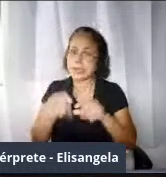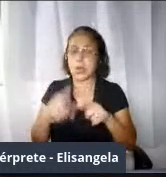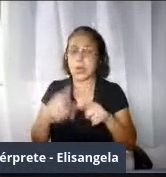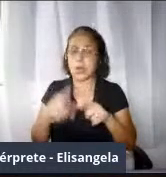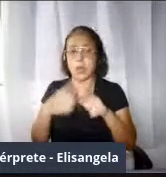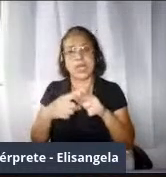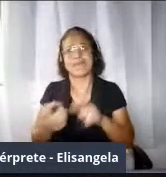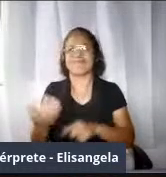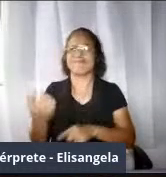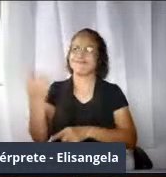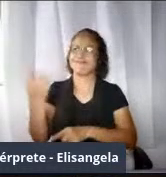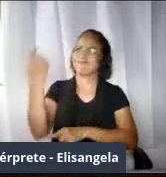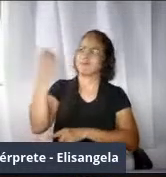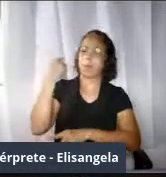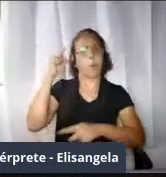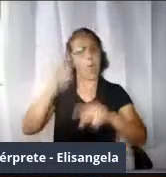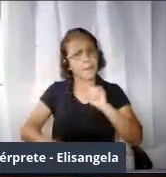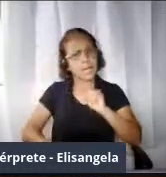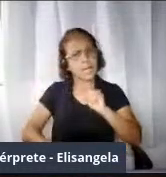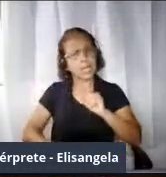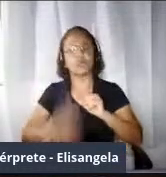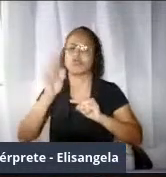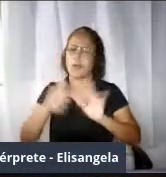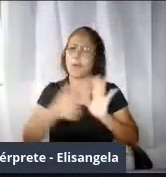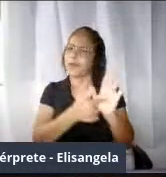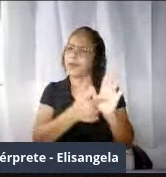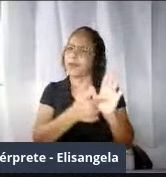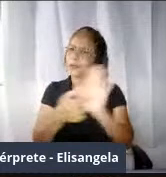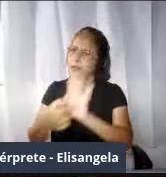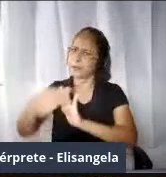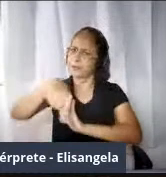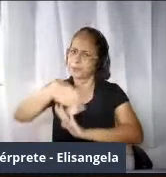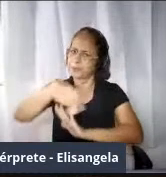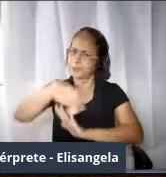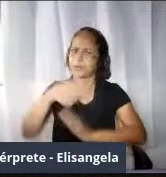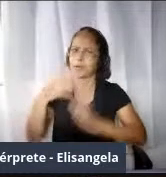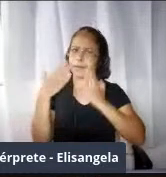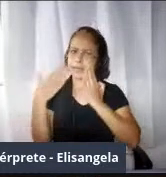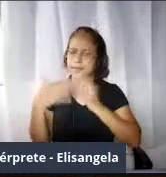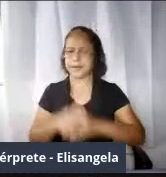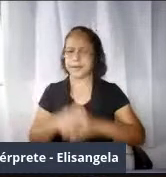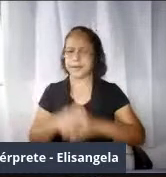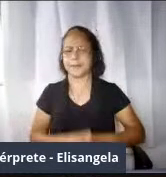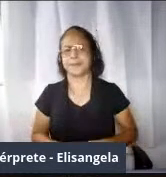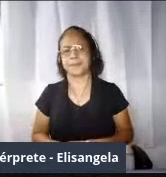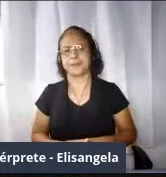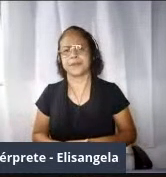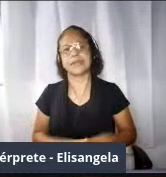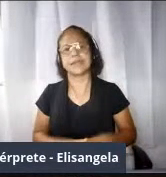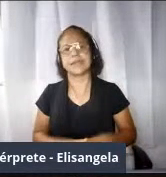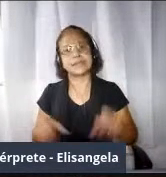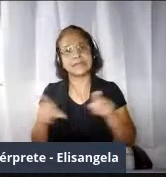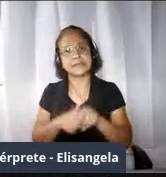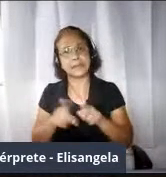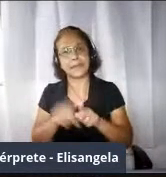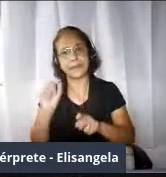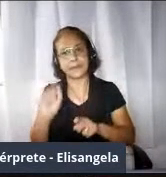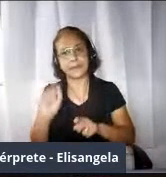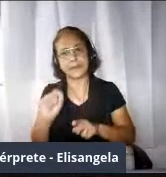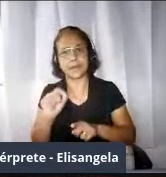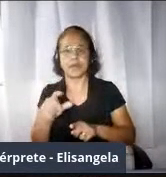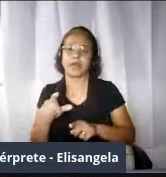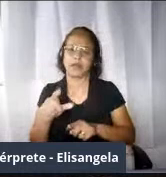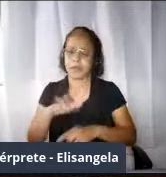aquelas explicações que eu já apresentei. Eu ressalto, né, a existência de crianças negras em